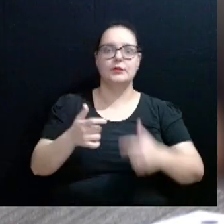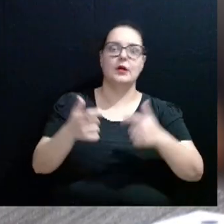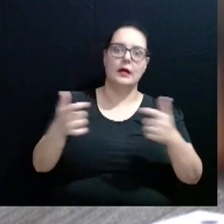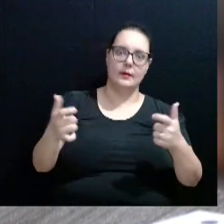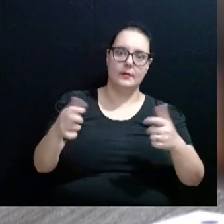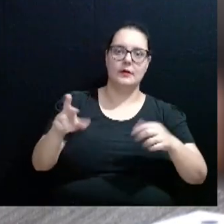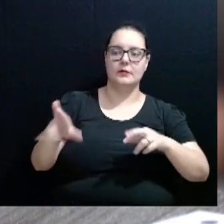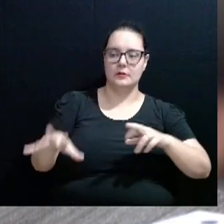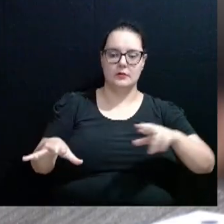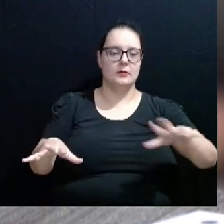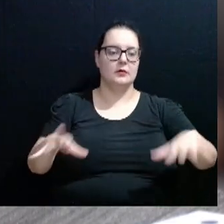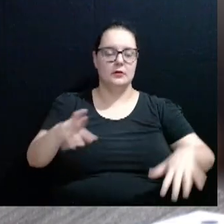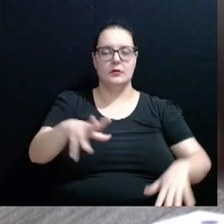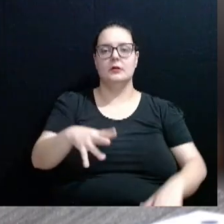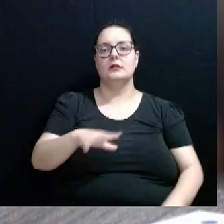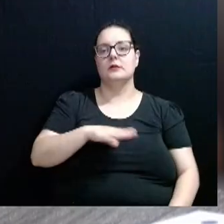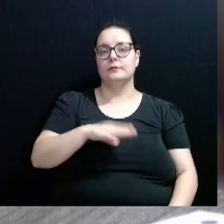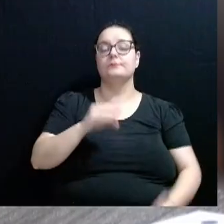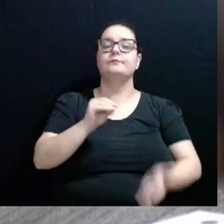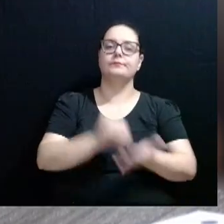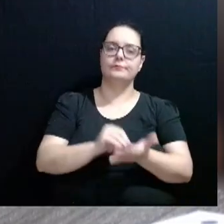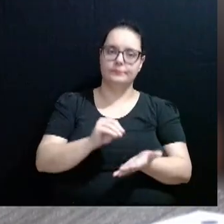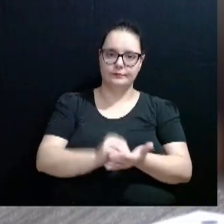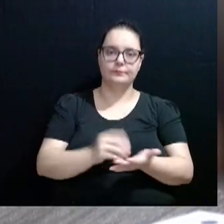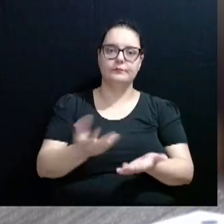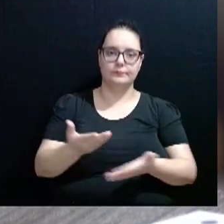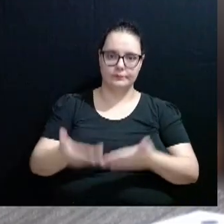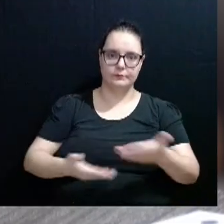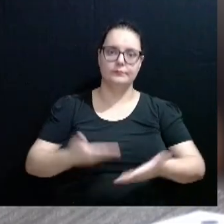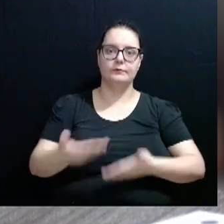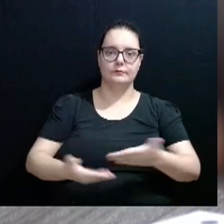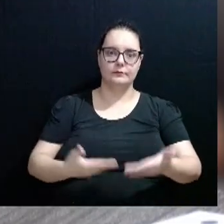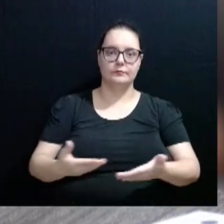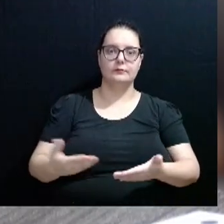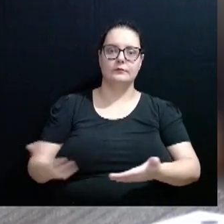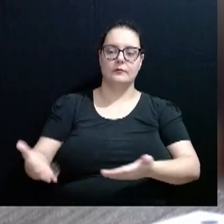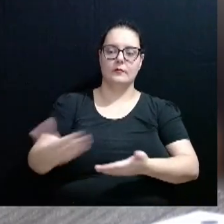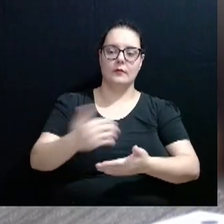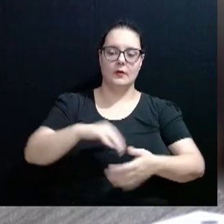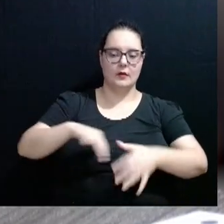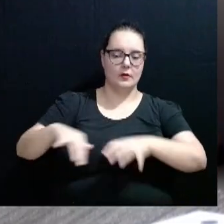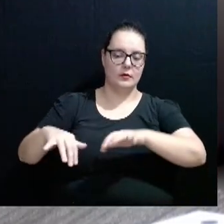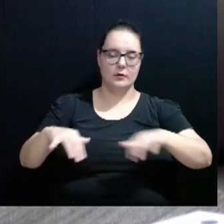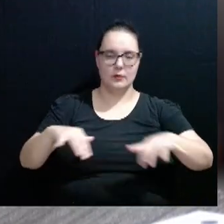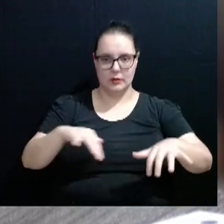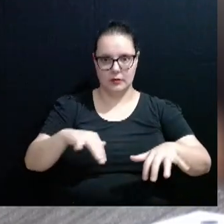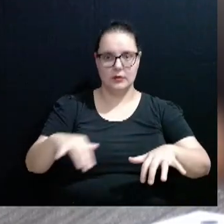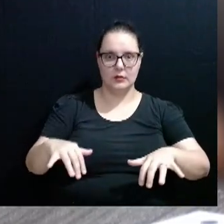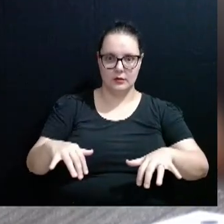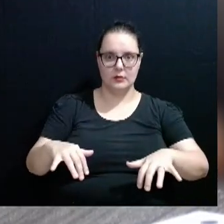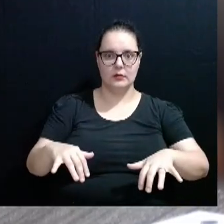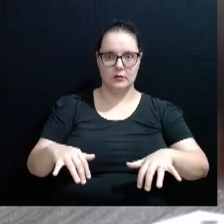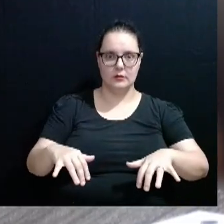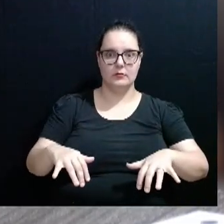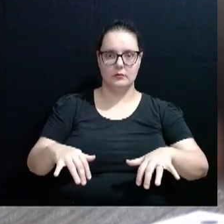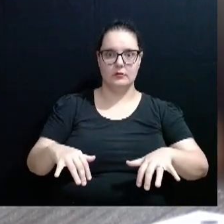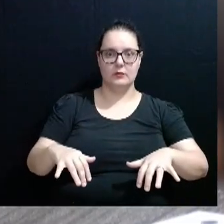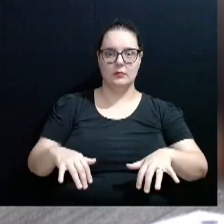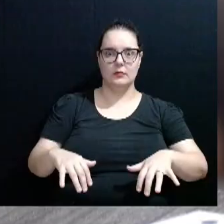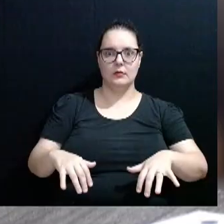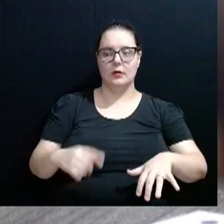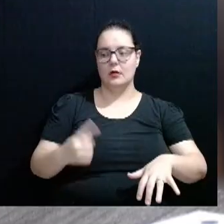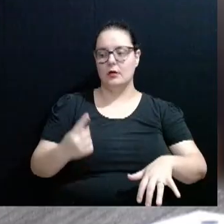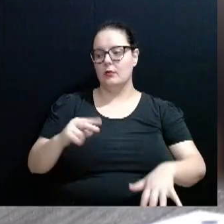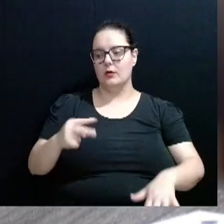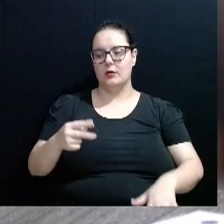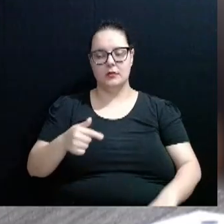né, falta esse serviço da coleta seletiva, né? Então, ou é uma vez por semana só, ou